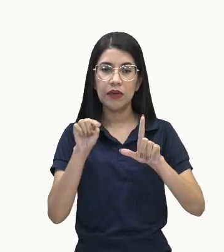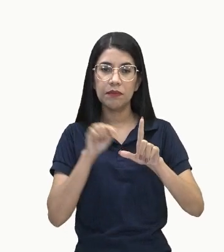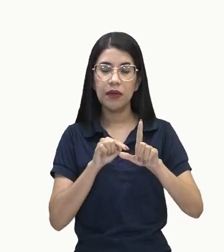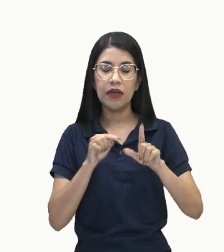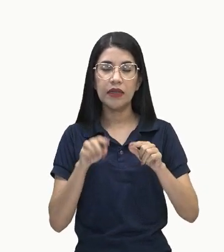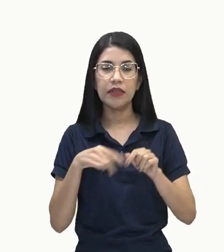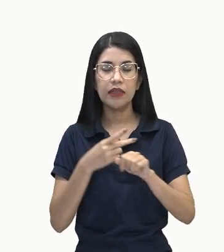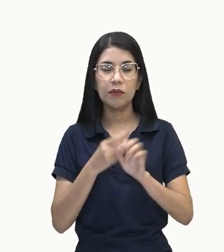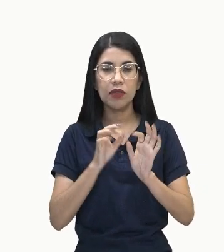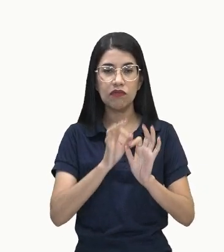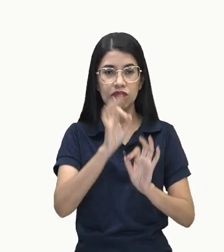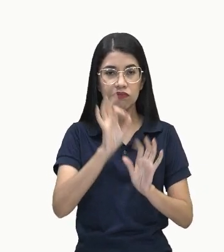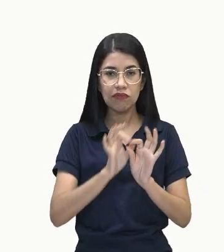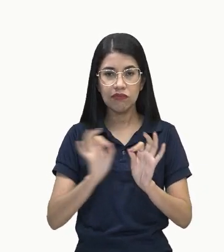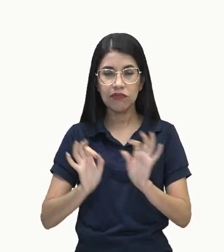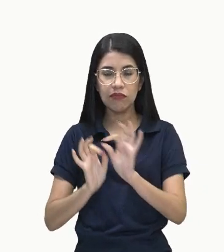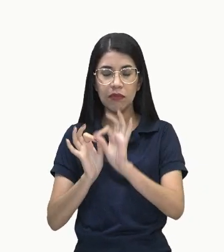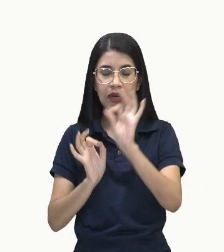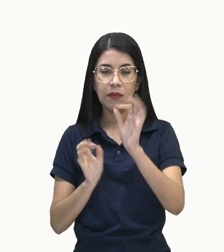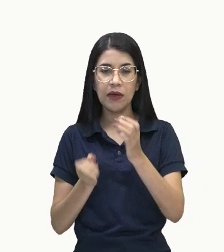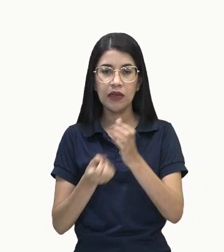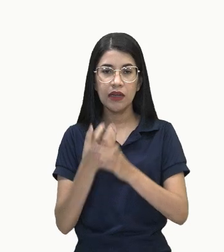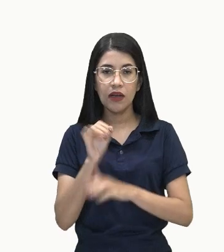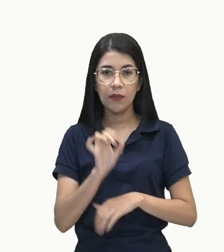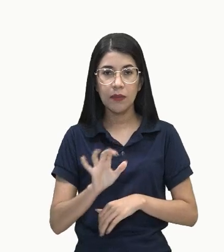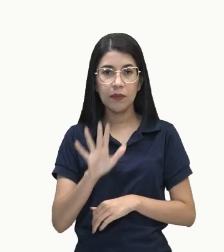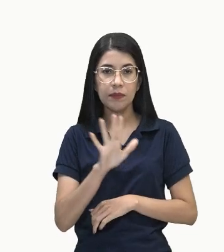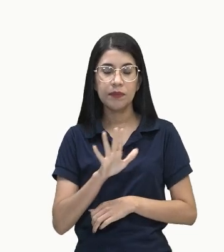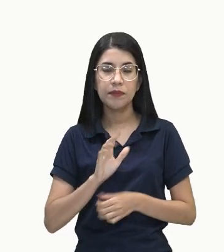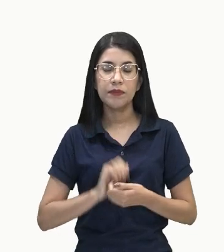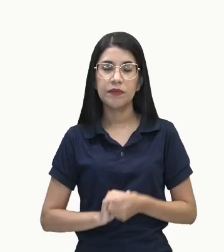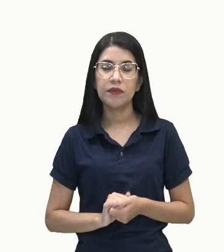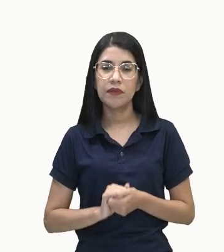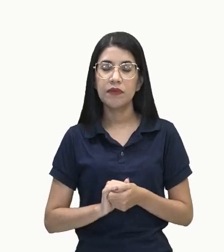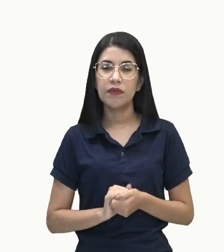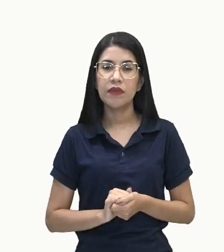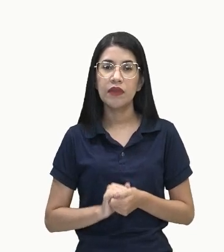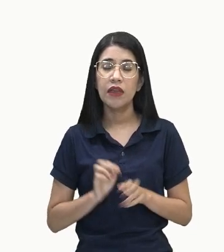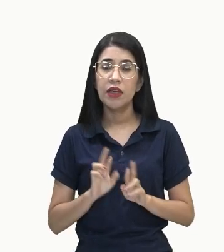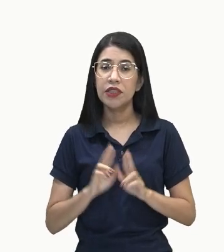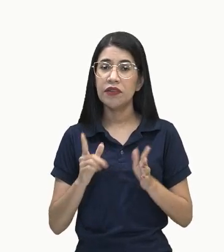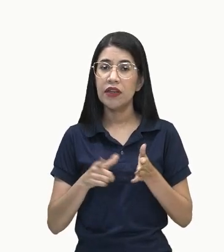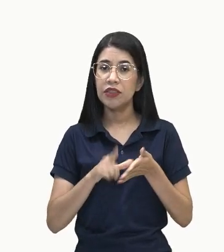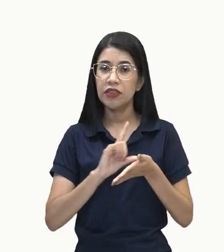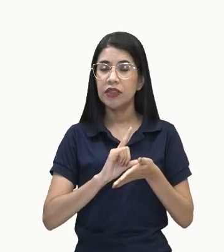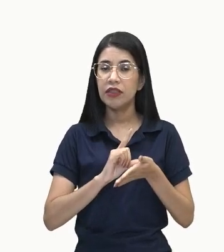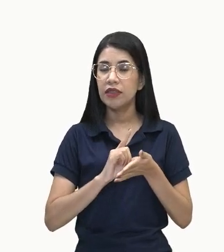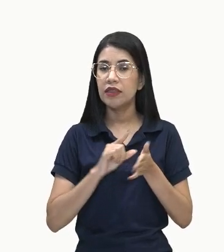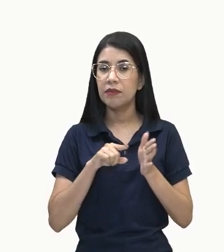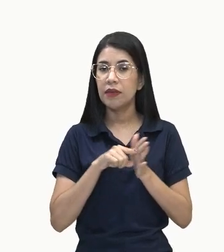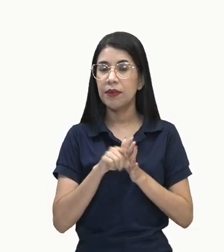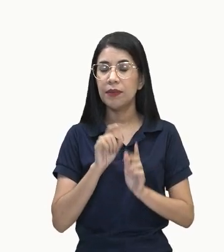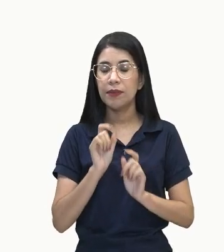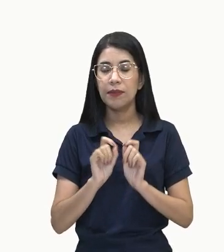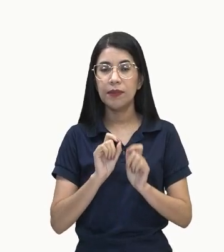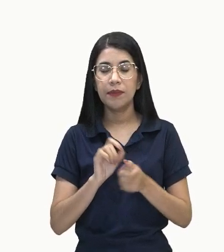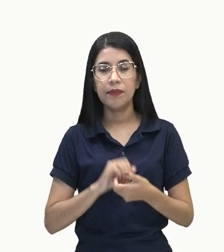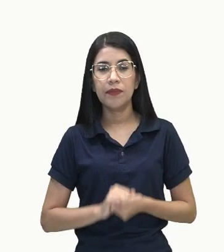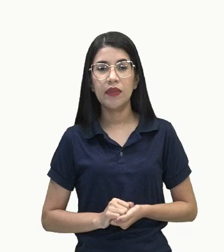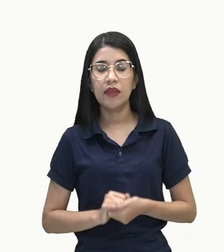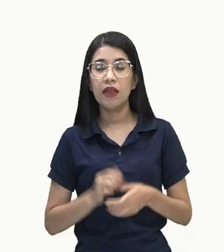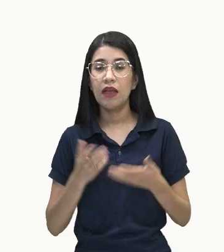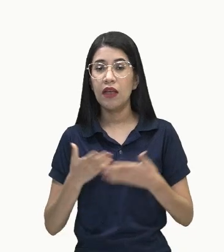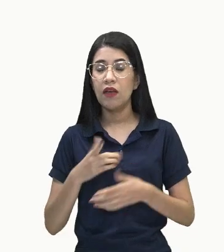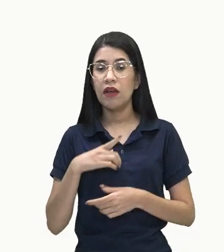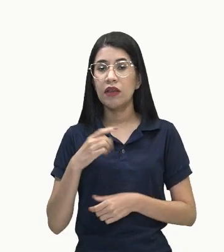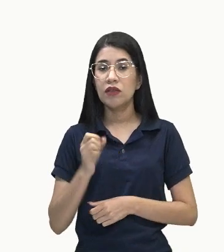conecte-os para formar uma figura. Opa! Diferentemente da questão anterior, ou do exemplo anterior, nós temos